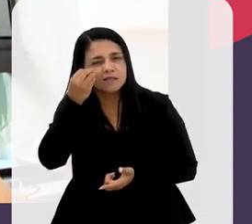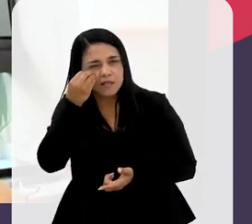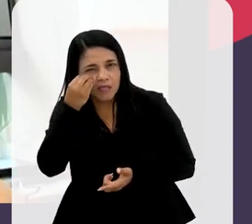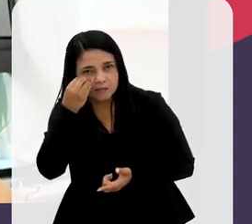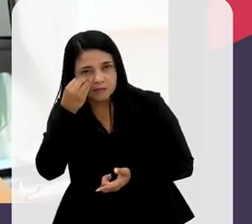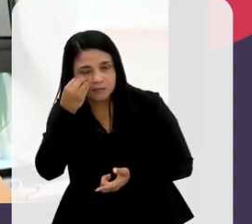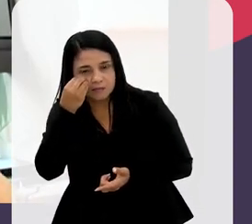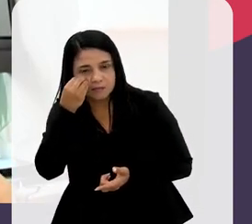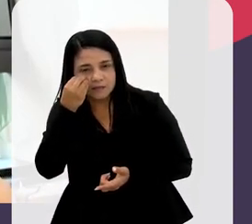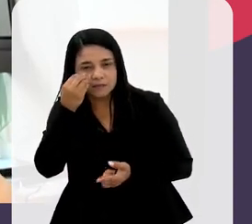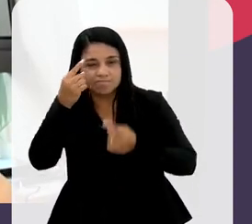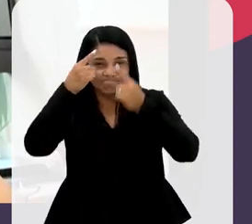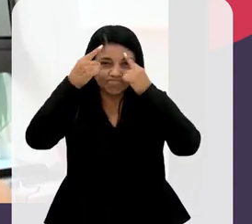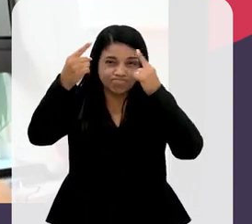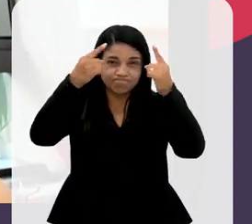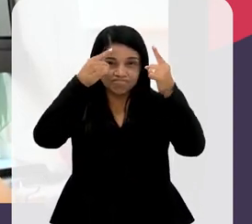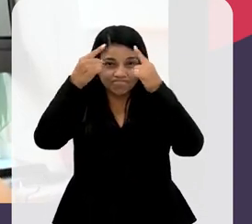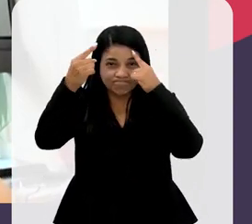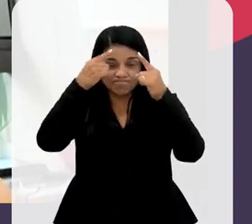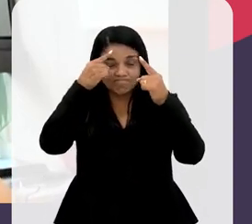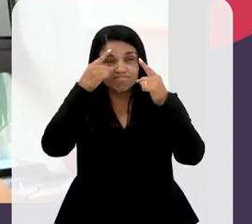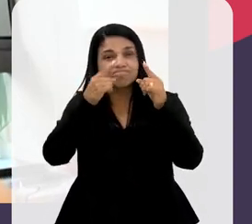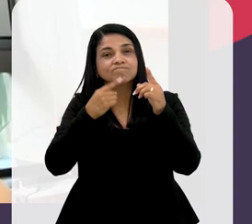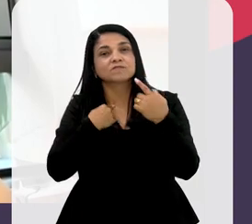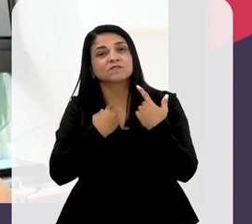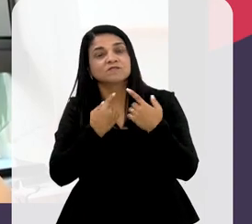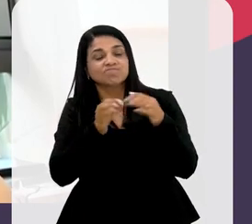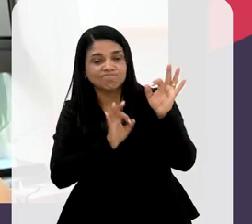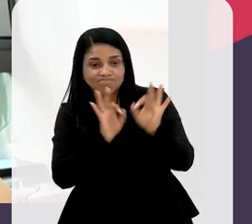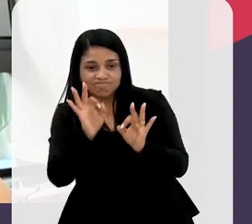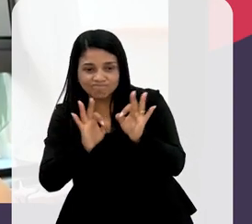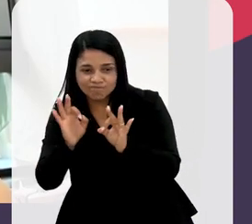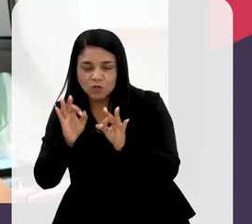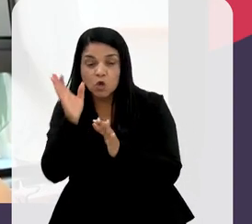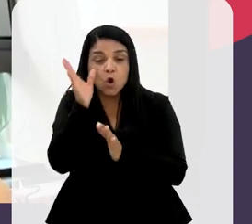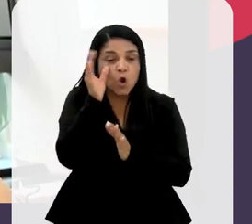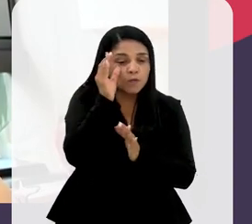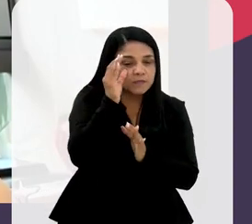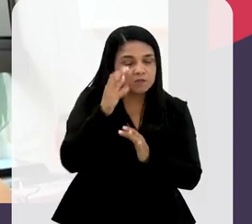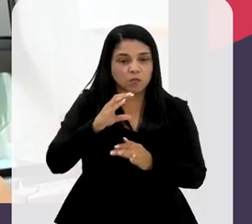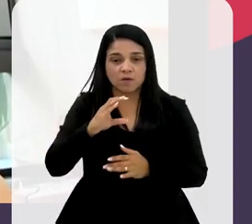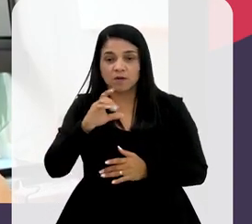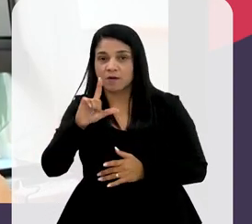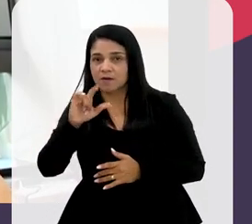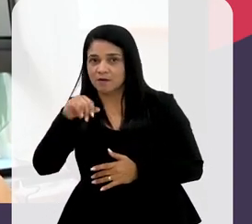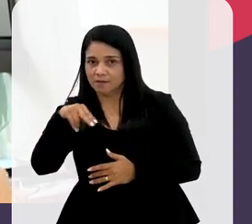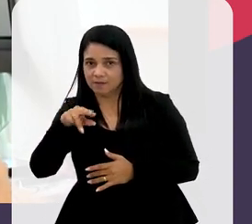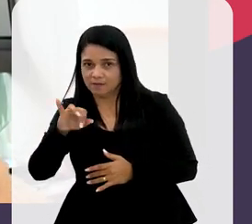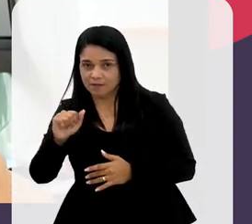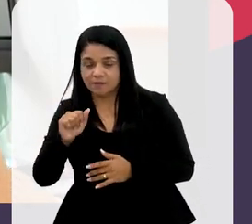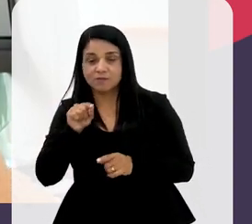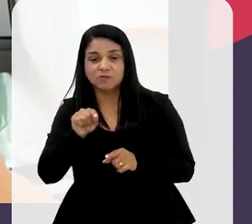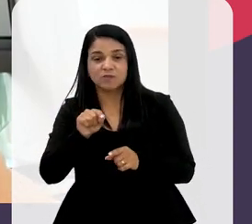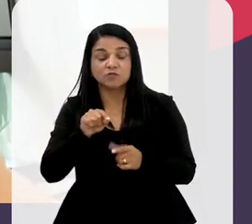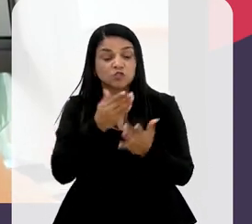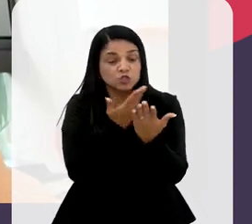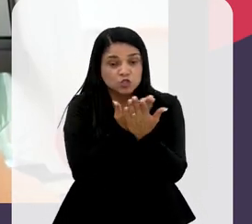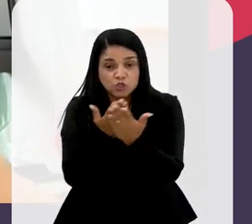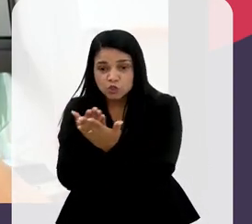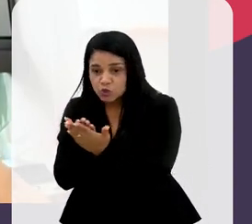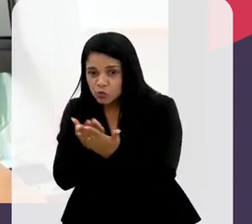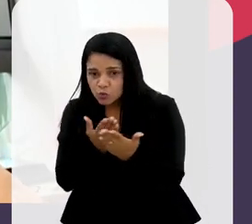não, né, as hipóteses que são formuladas através de observação clínica. Então, esses estudos que a gente